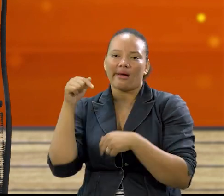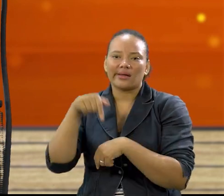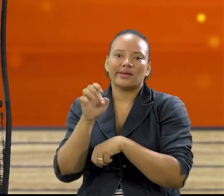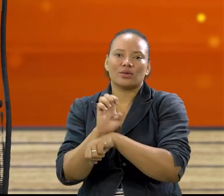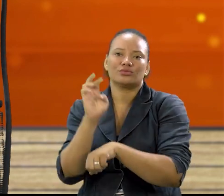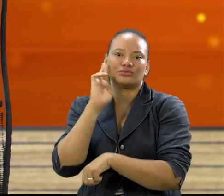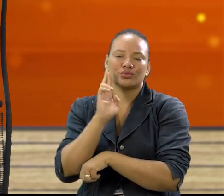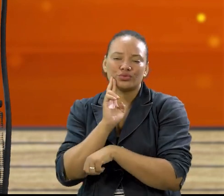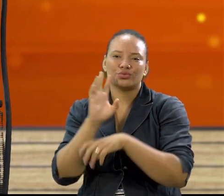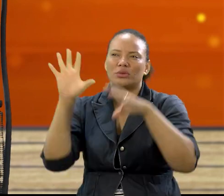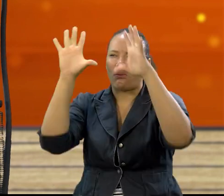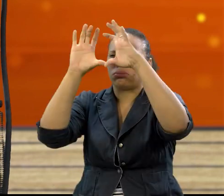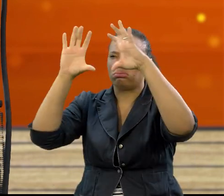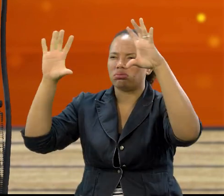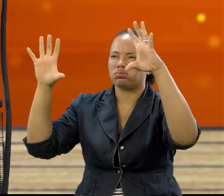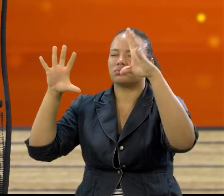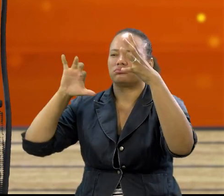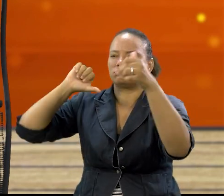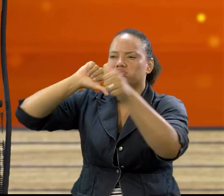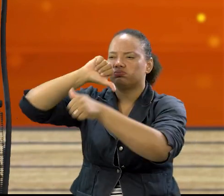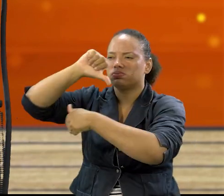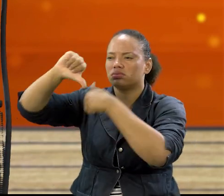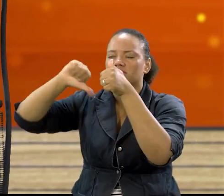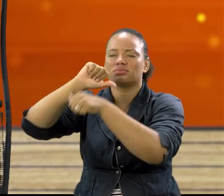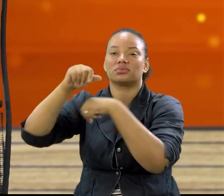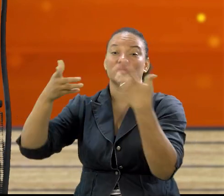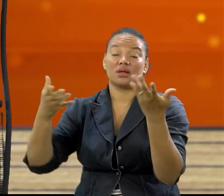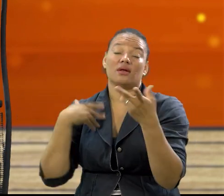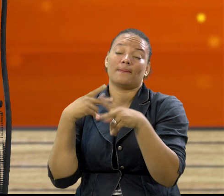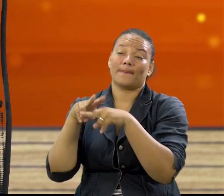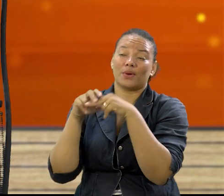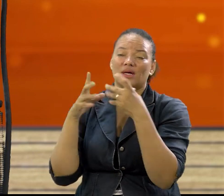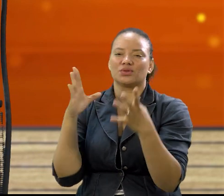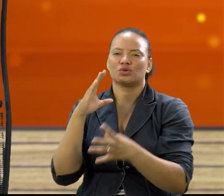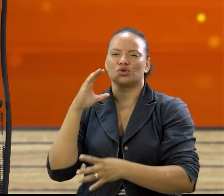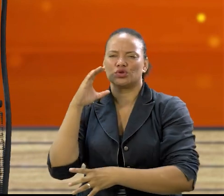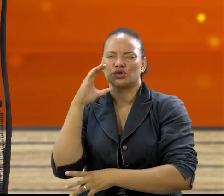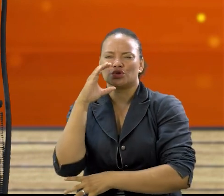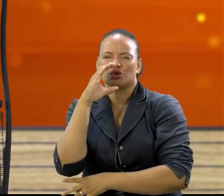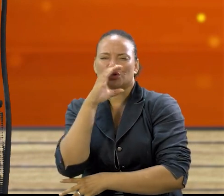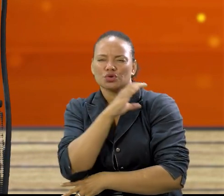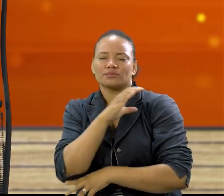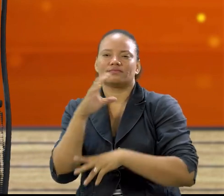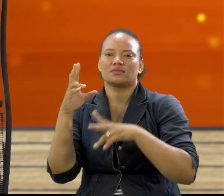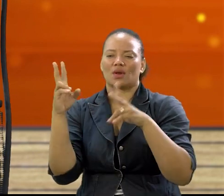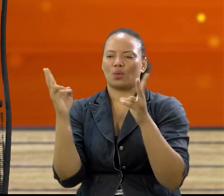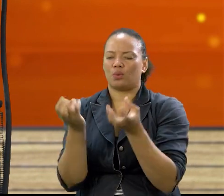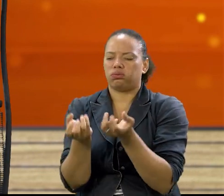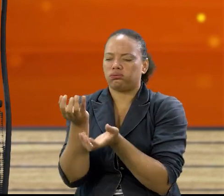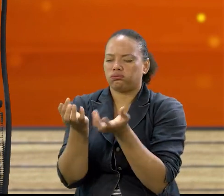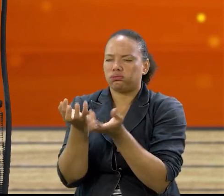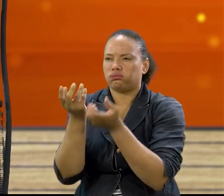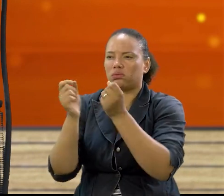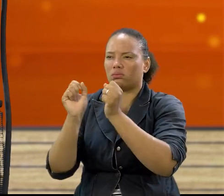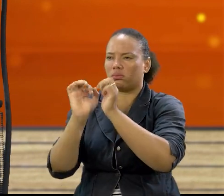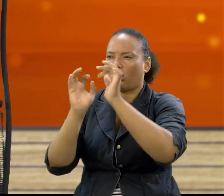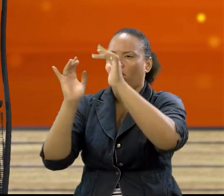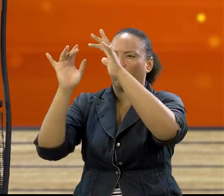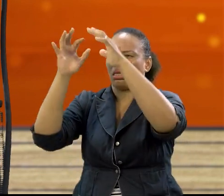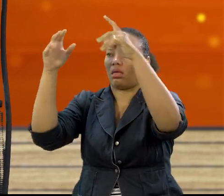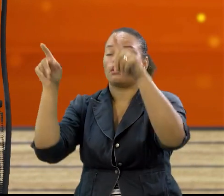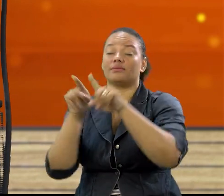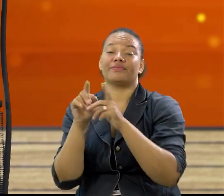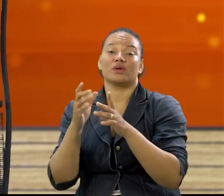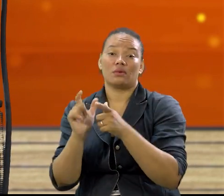clima deu uma Deu uma mudada e com essa questão do calor queimadas fumaças então há um aumento